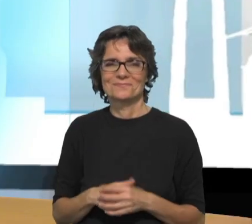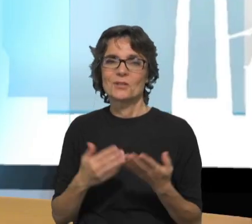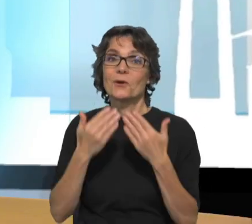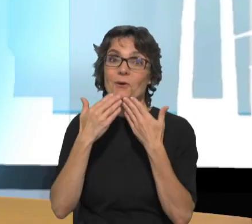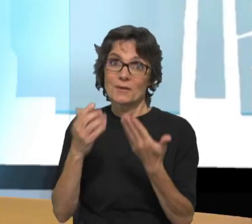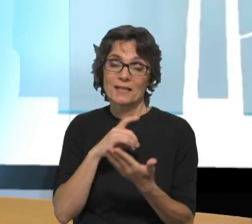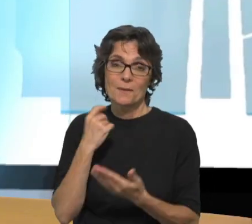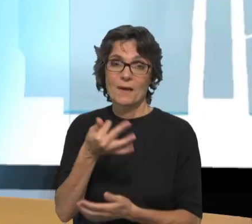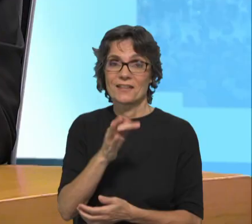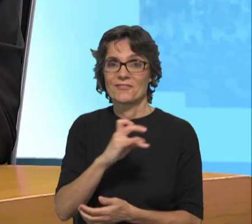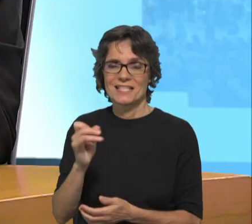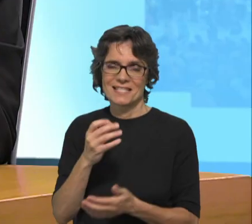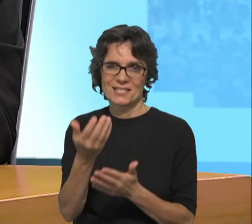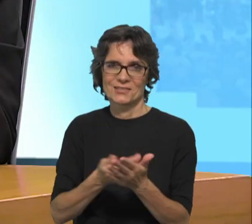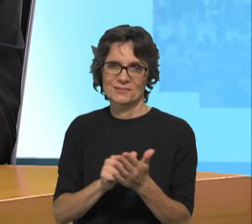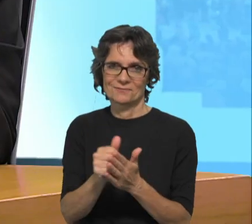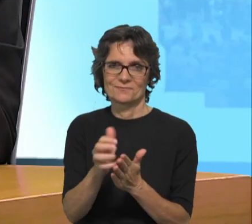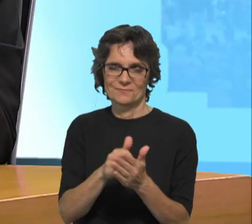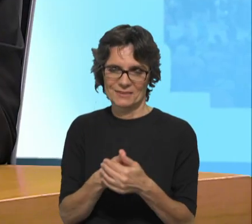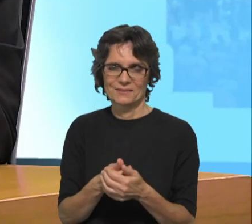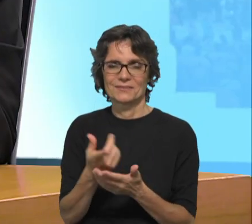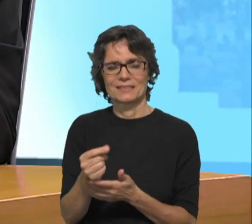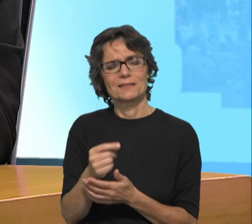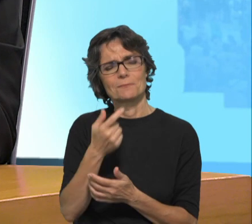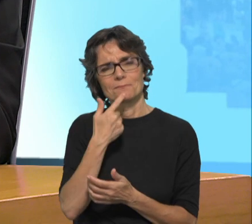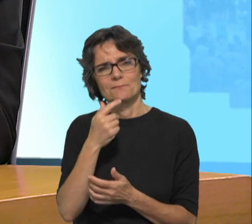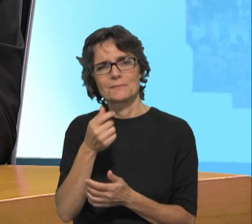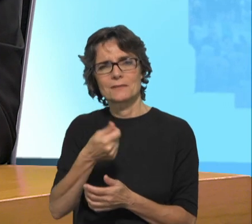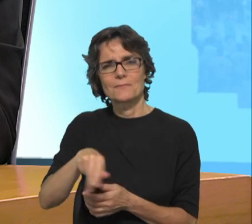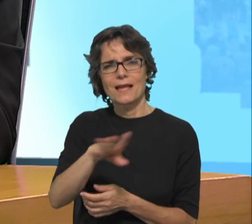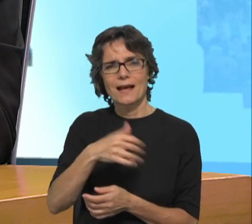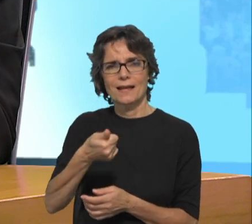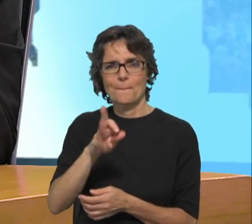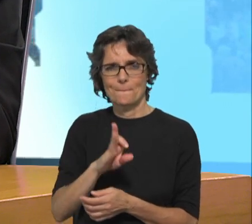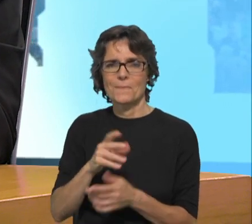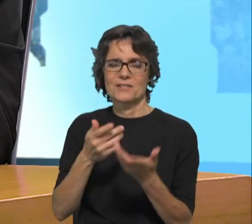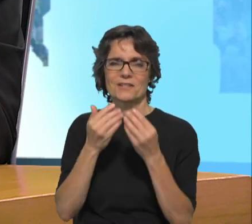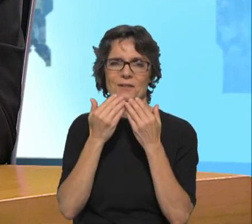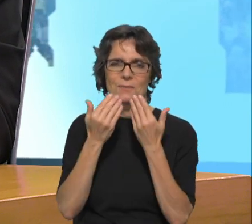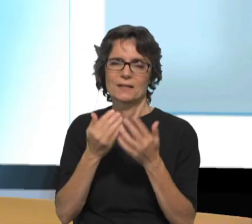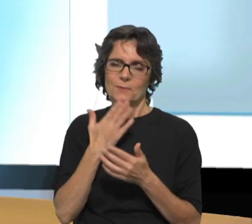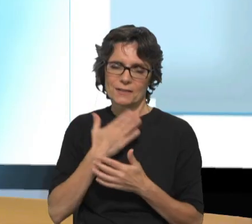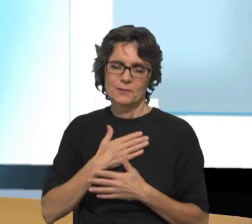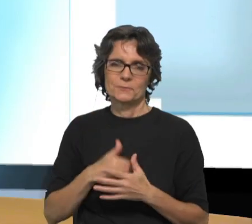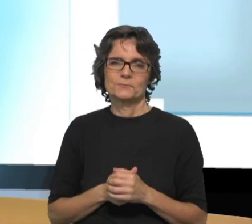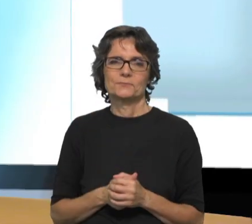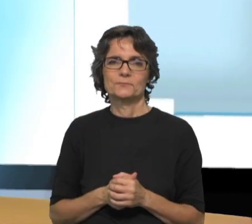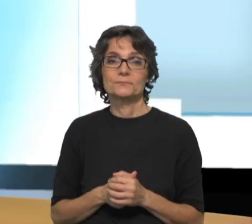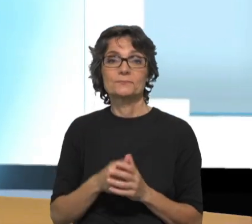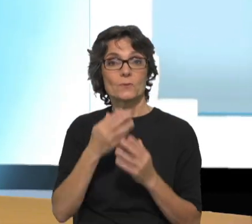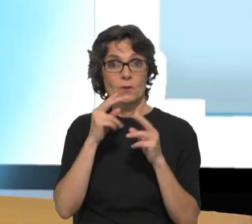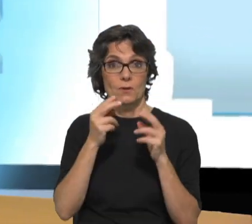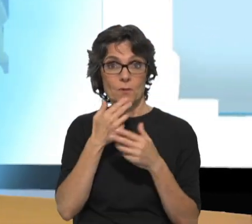estado connosco a olhar para os textos bíblicos, também a olhar para a realidade da Diocese de Beja. Muitíssimo obrigada por ter estado connosco. Obrigado. Obrigada